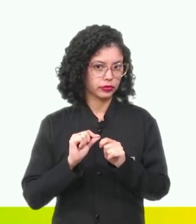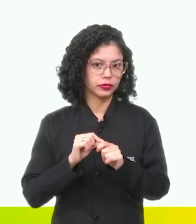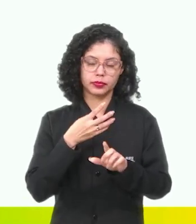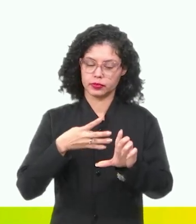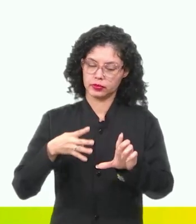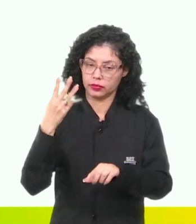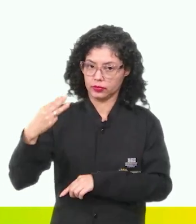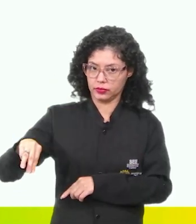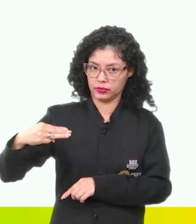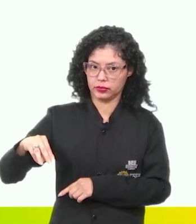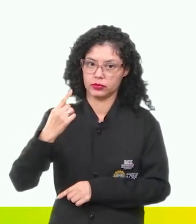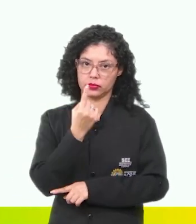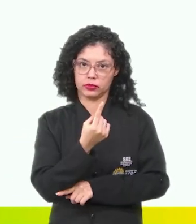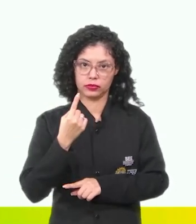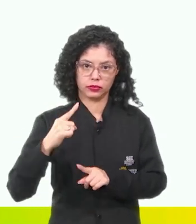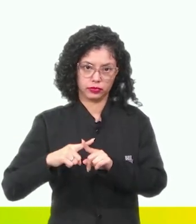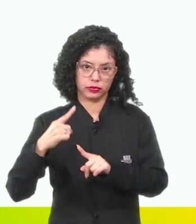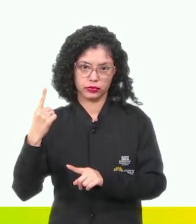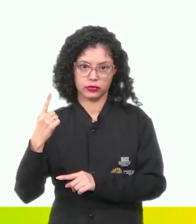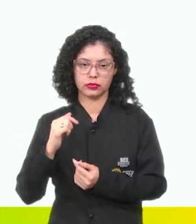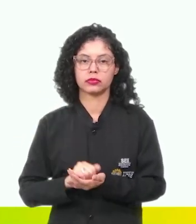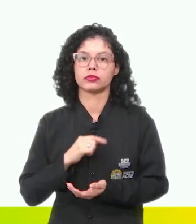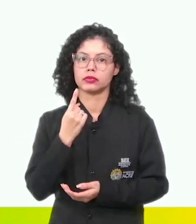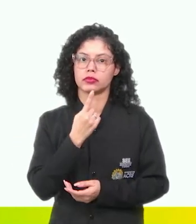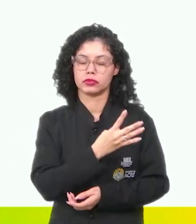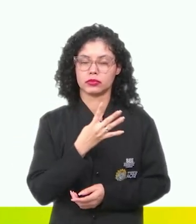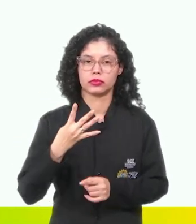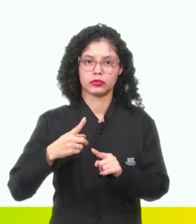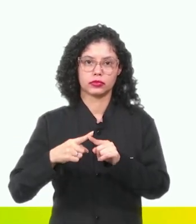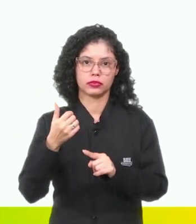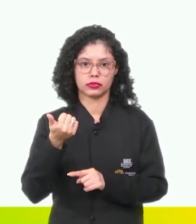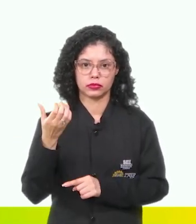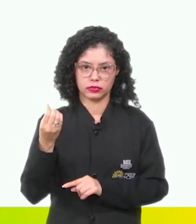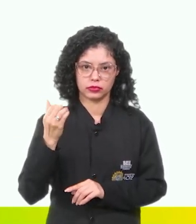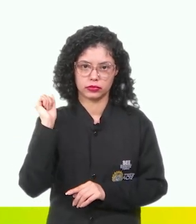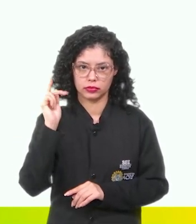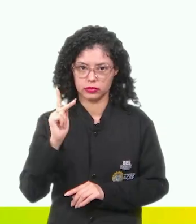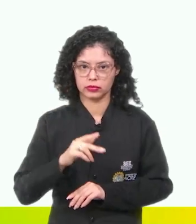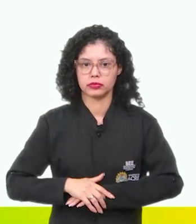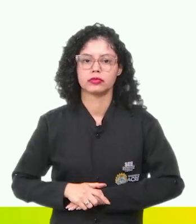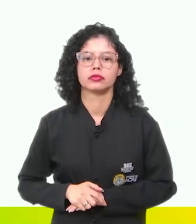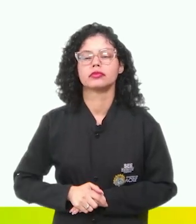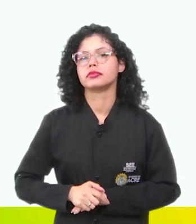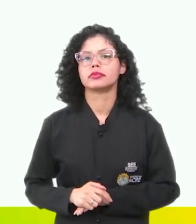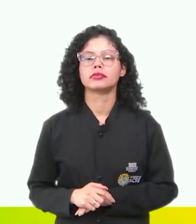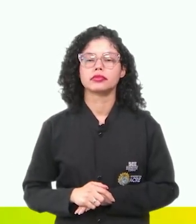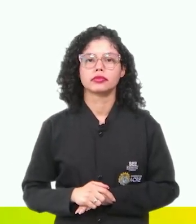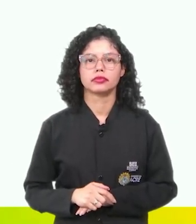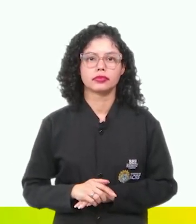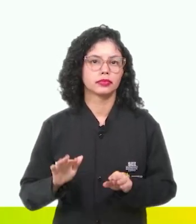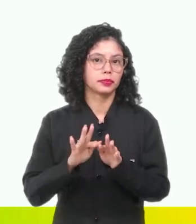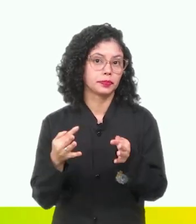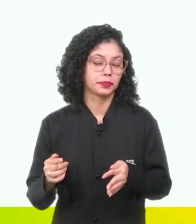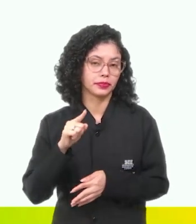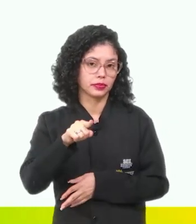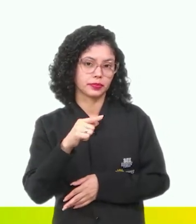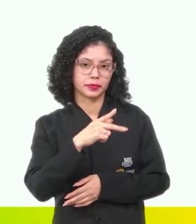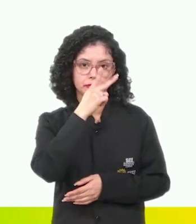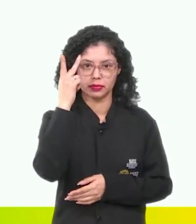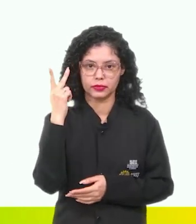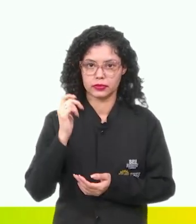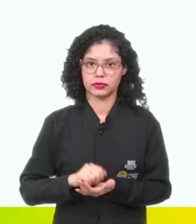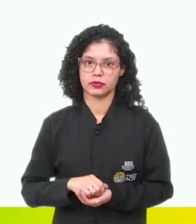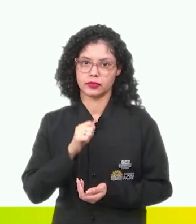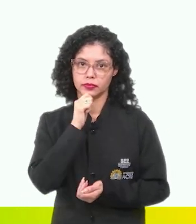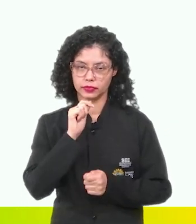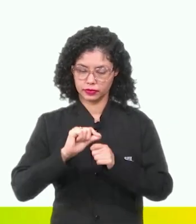matemática. 1 vezes 1, 1. 4 vezes 4, 16. Olha só. Simples assim, pessoal. Vamos tentar